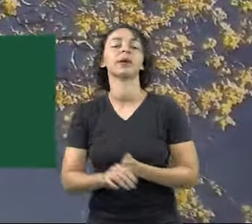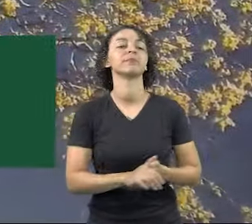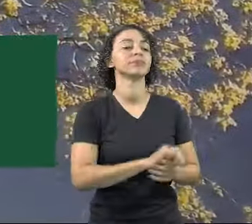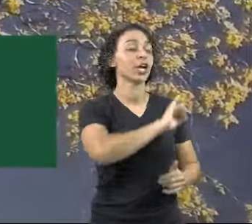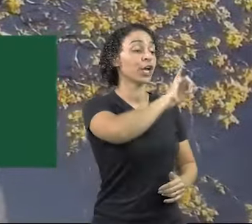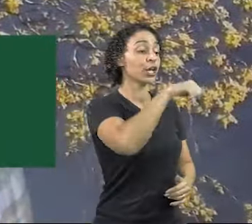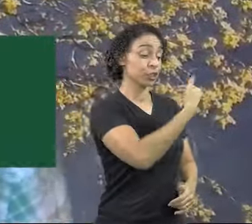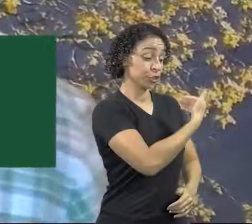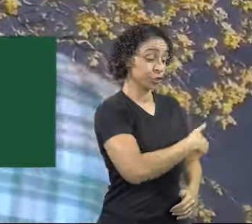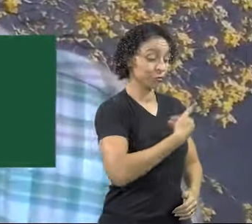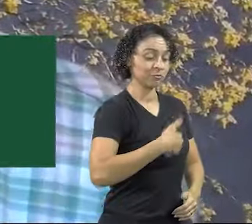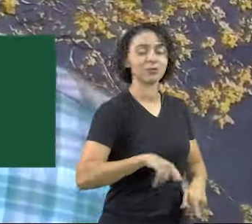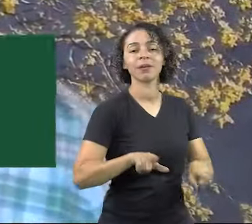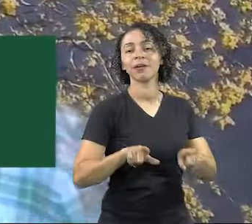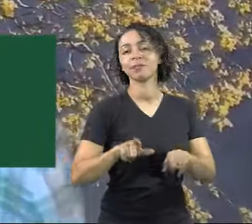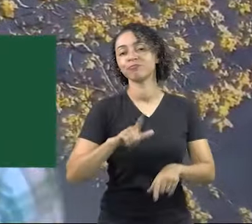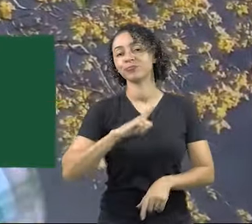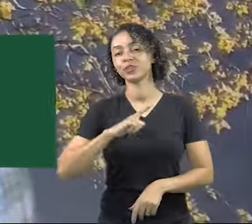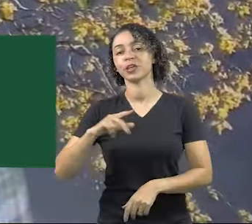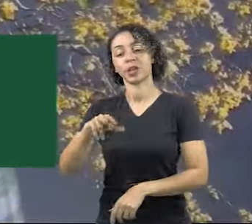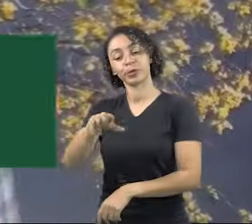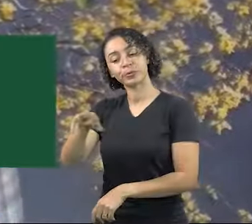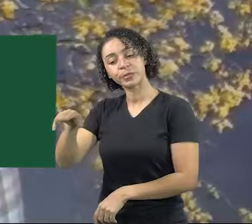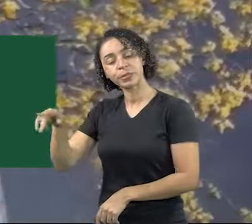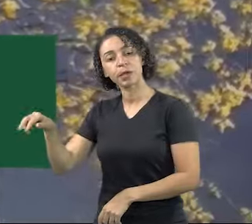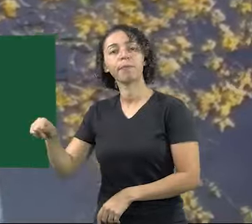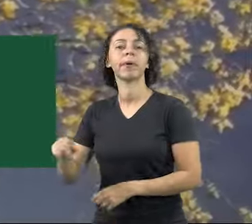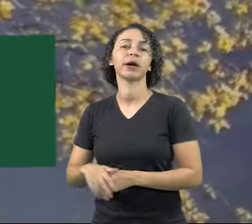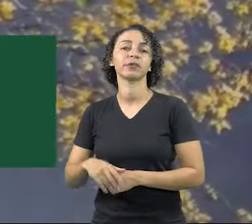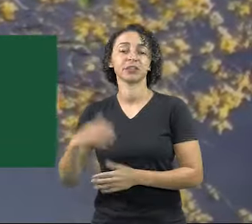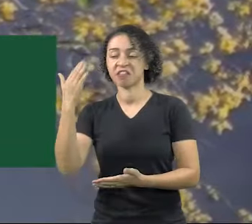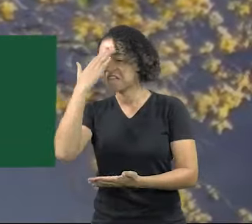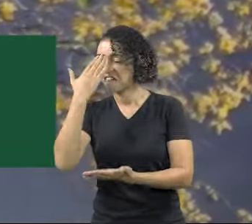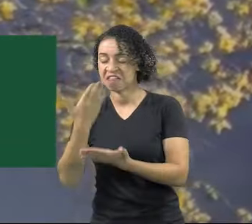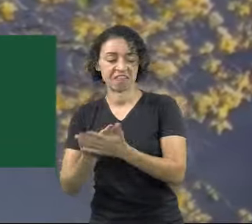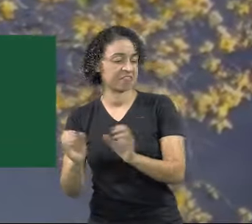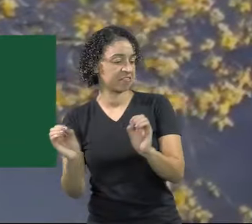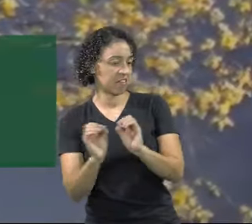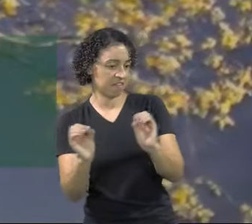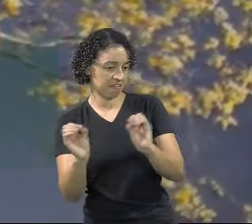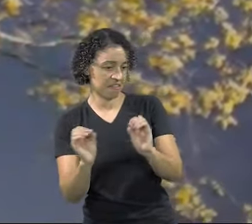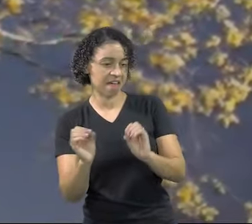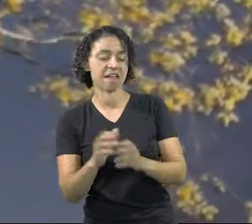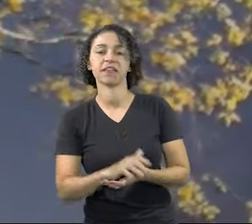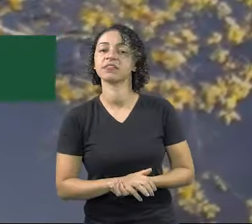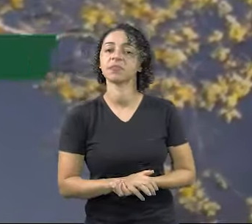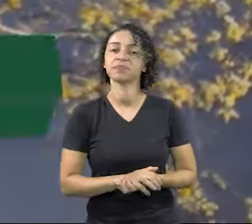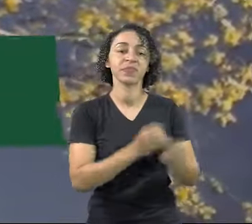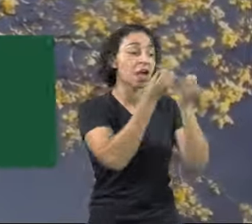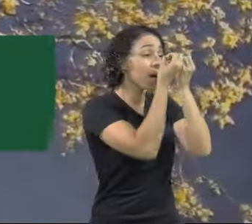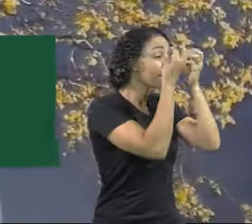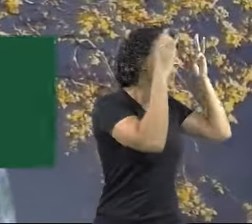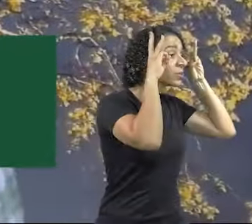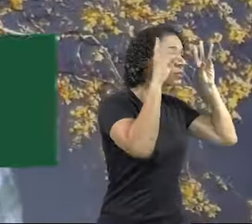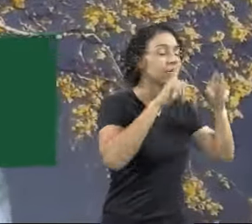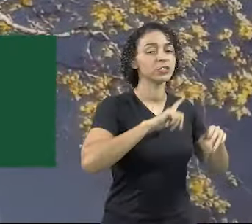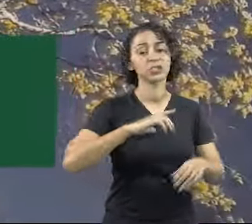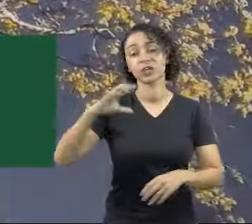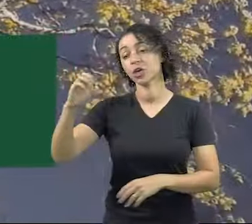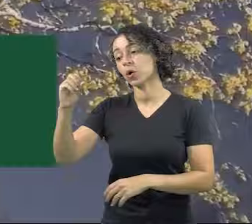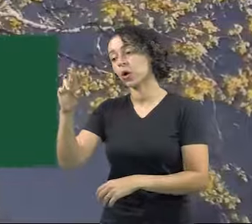vê que José tinha os seus irmãos que não davam crédito a ele vou baixando os olhos e vendo aqui olha Moisés tinha um